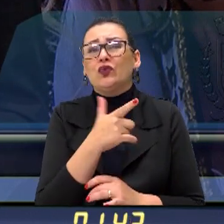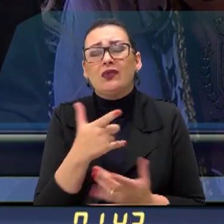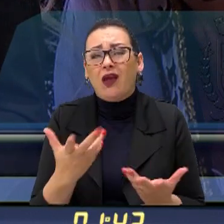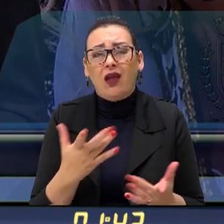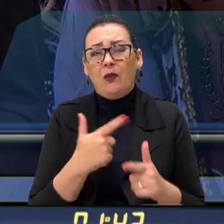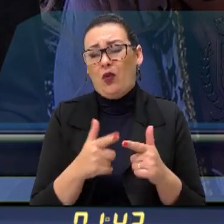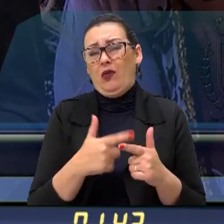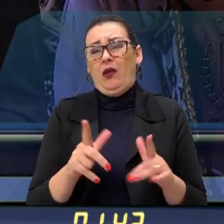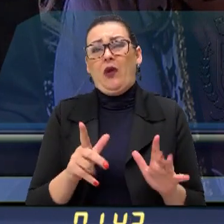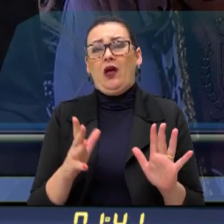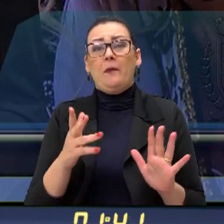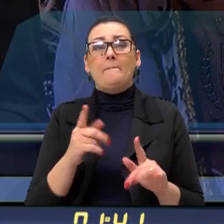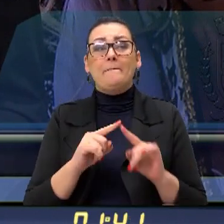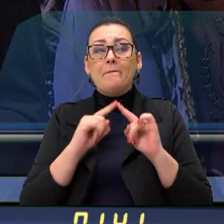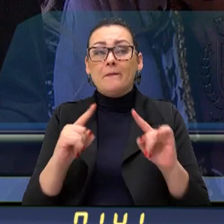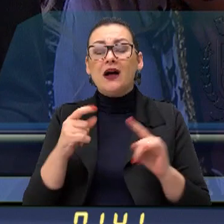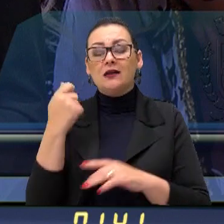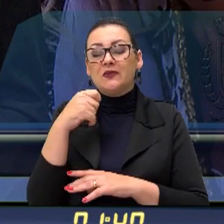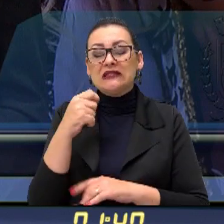as coisas devam funcionar.